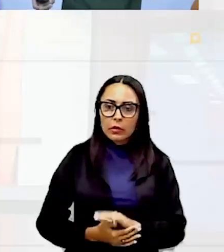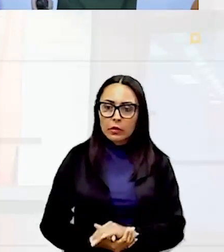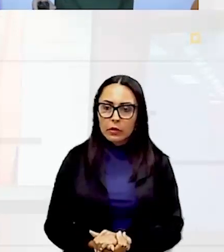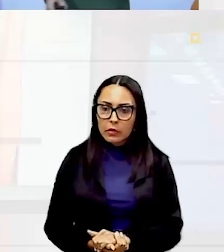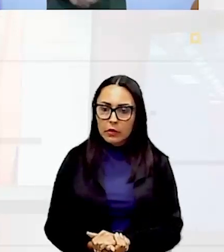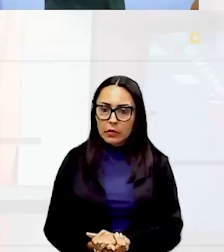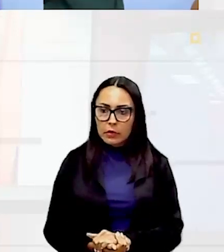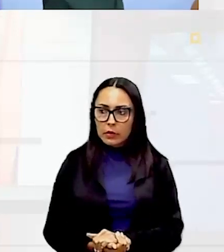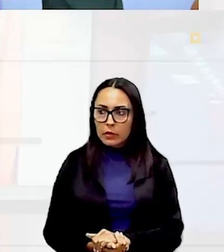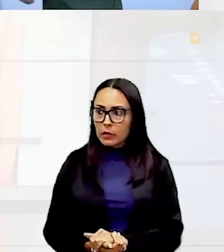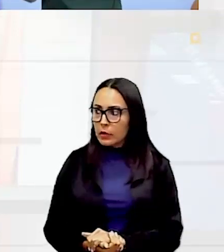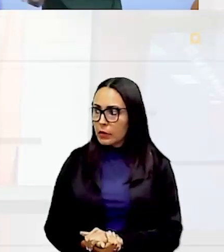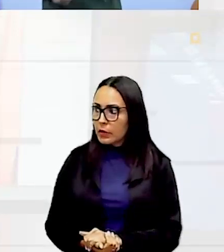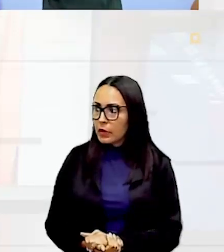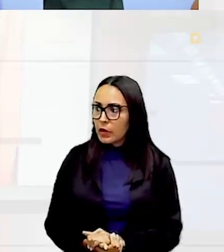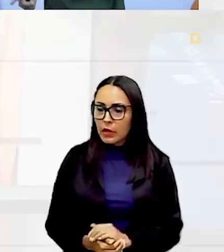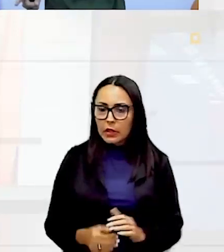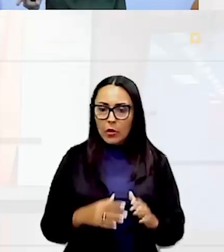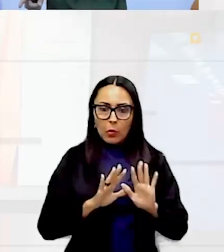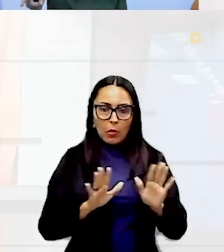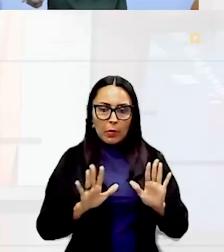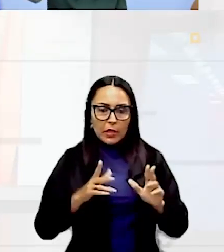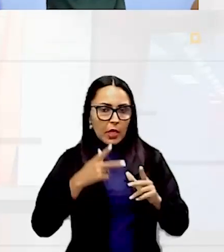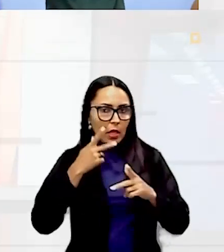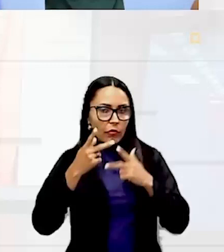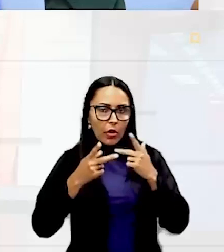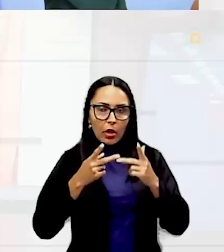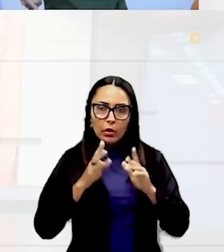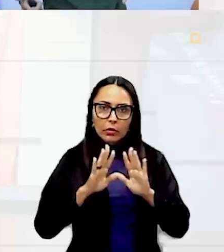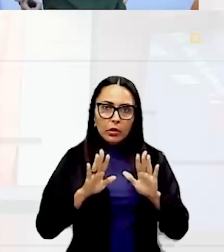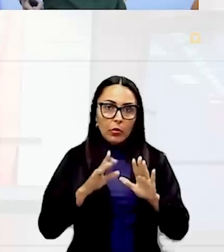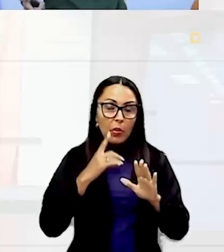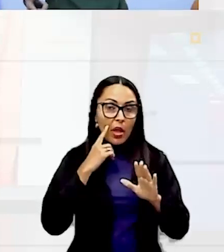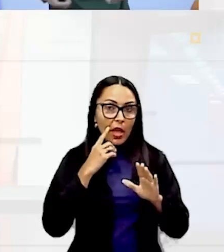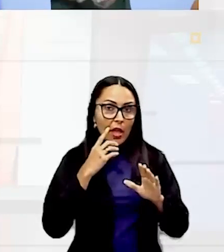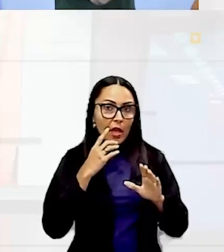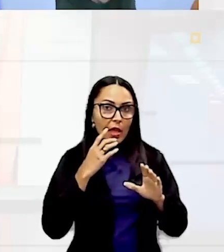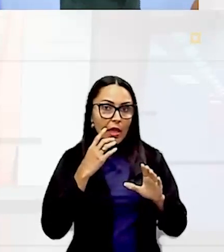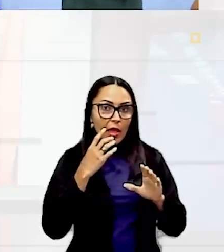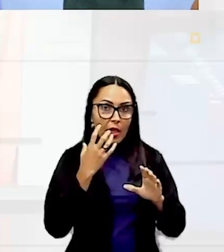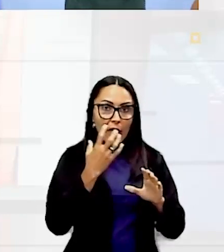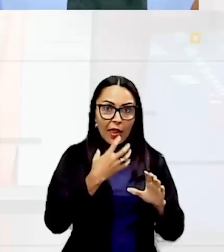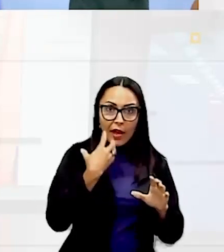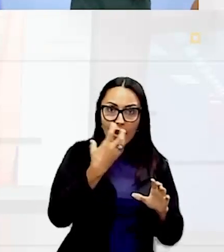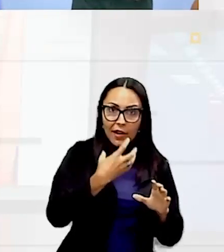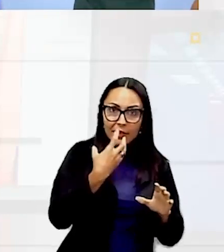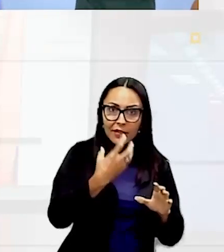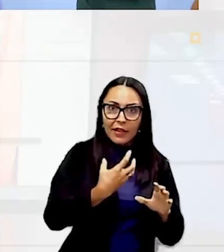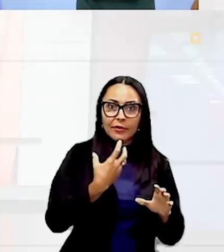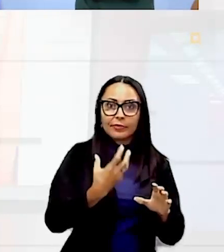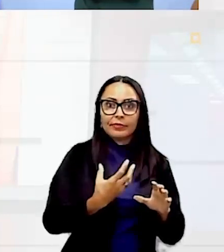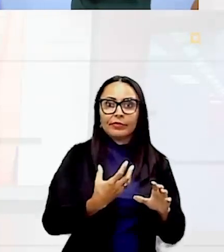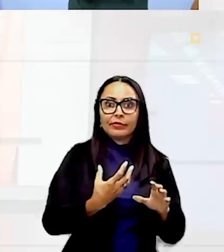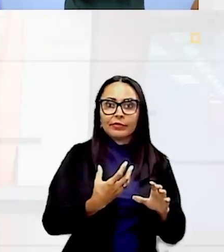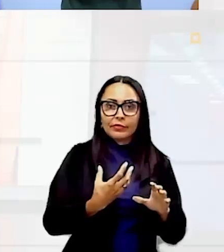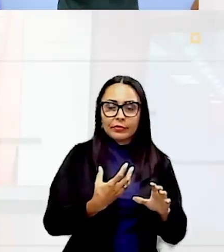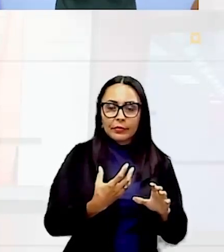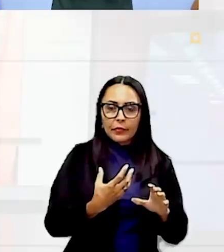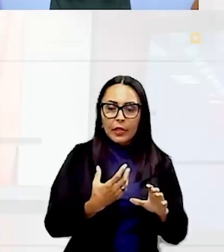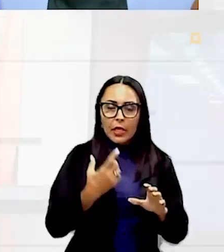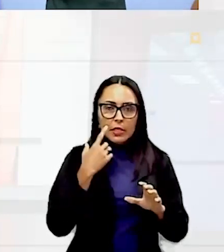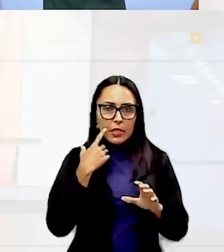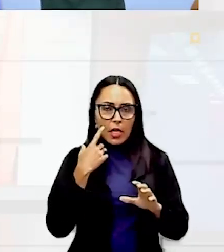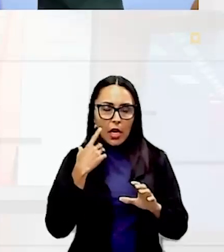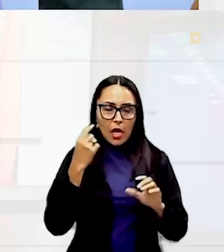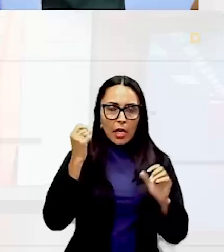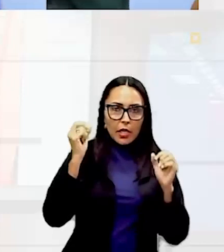voz. Em nenhum momento ela fala. Ela canta. E é esse o ponto que pega o final. Essa